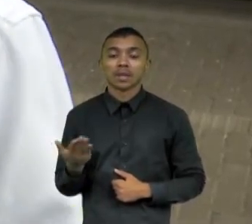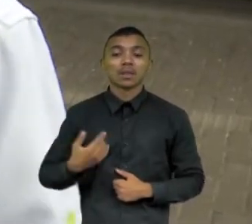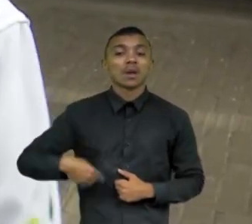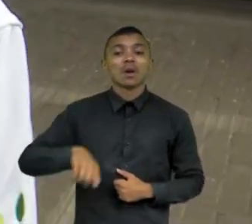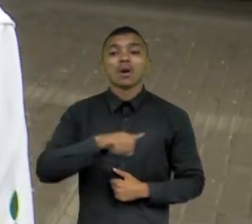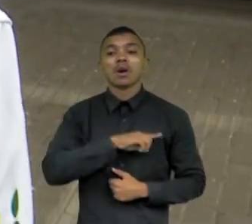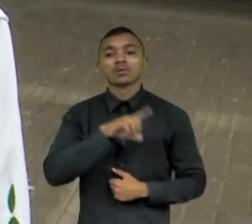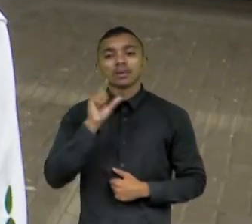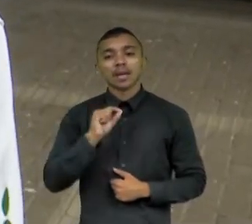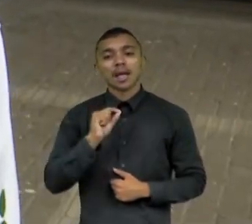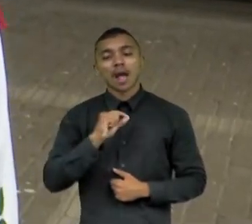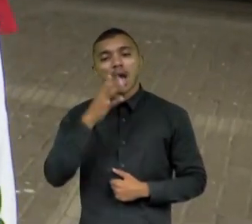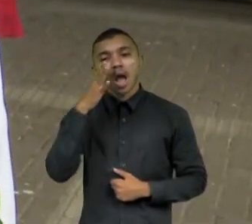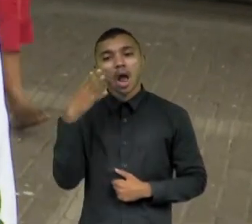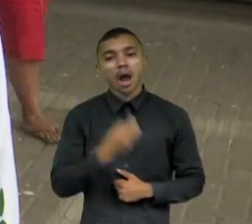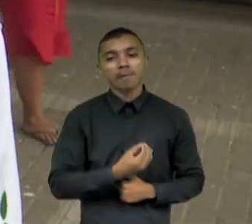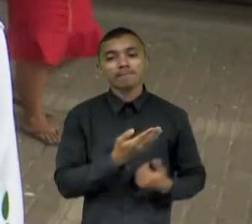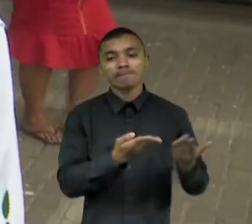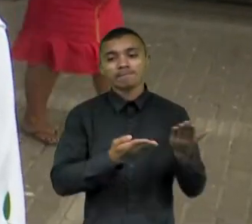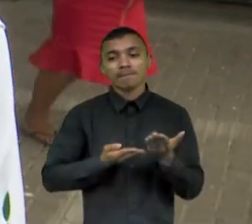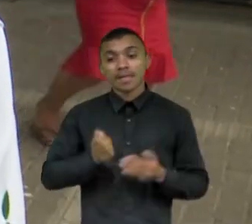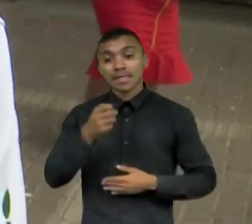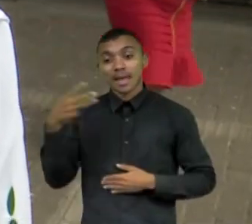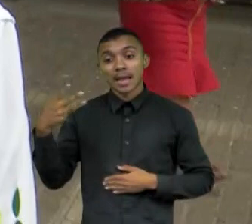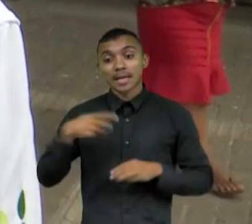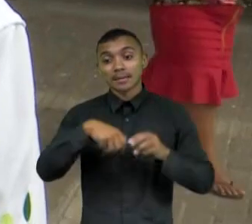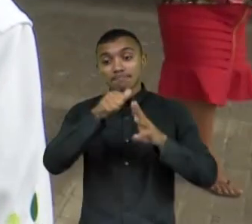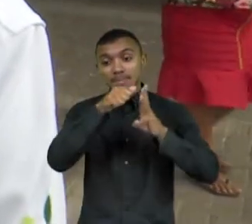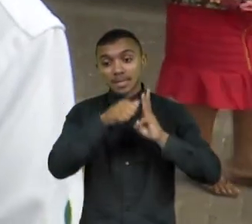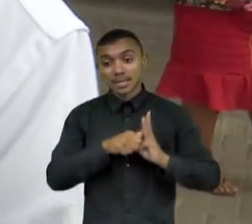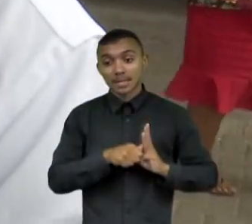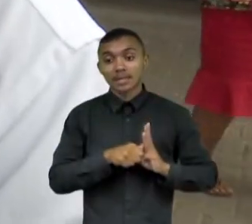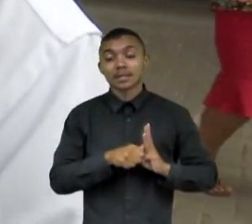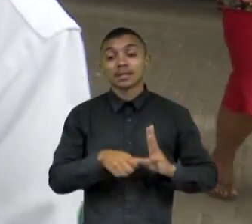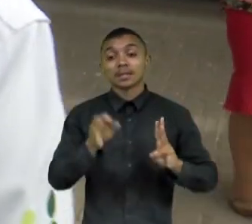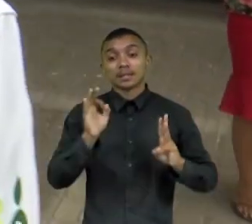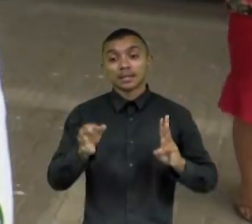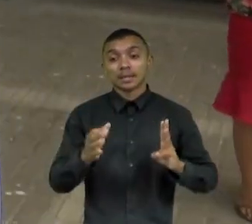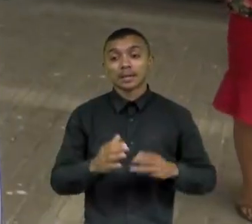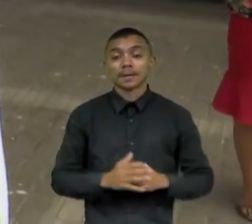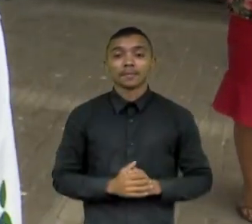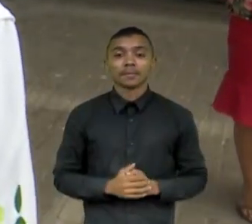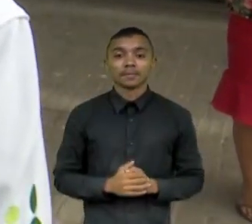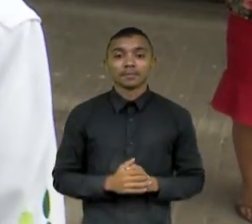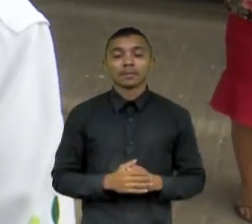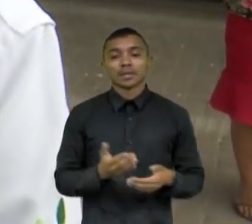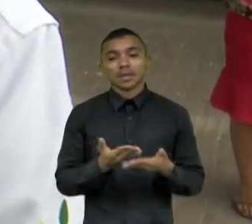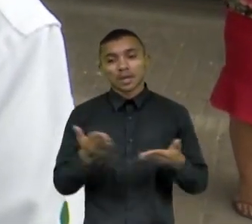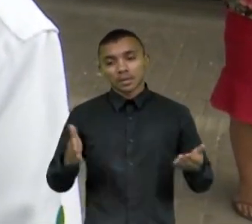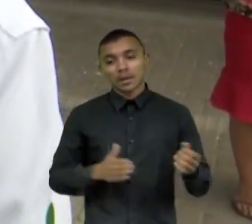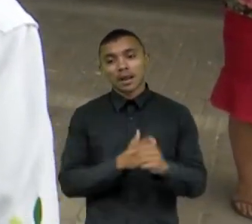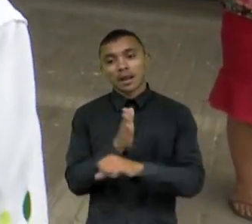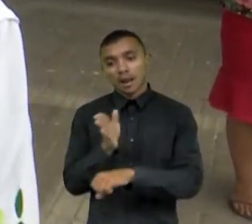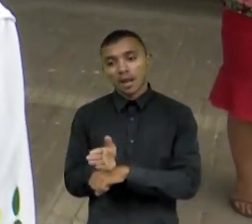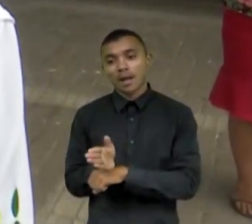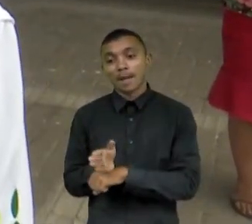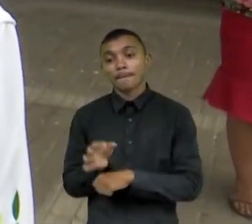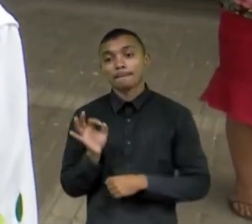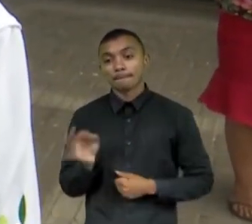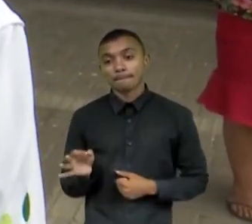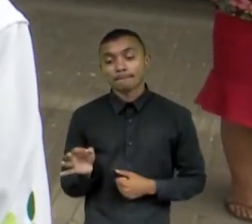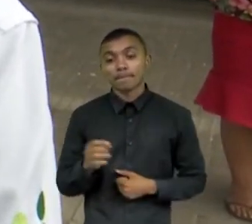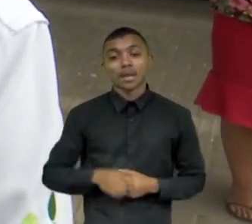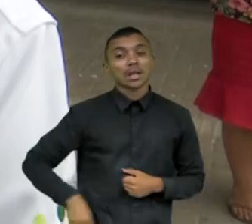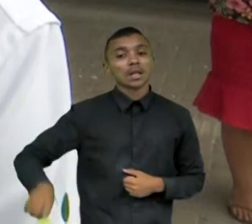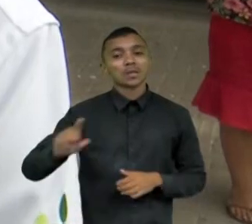Nós fazemos o acompanhamento trimestral dessas crianças. Tá? A cada 3 meses eles frequentam o ambulatório de fibrose cística, onde eles passam